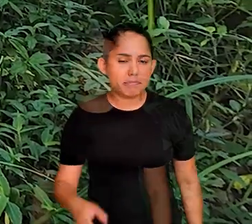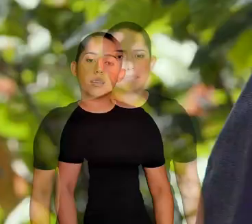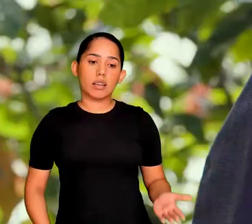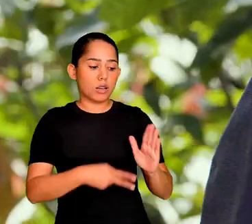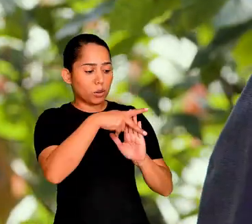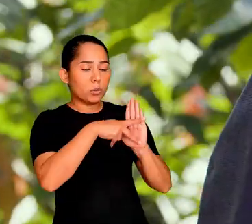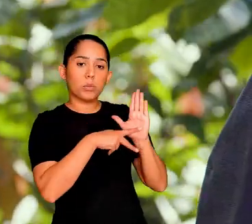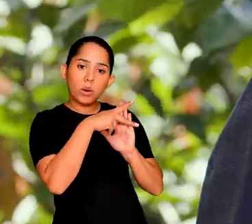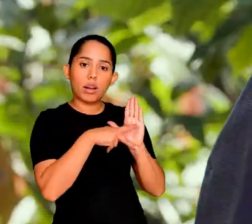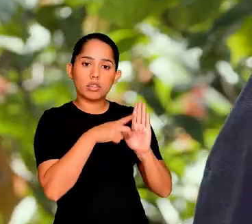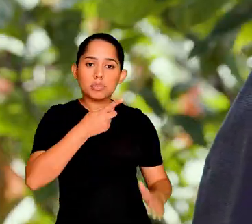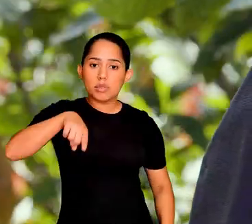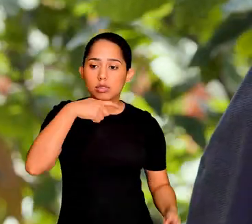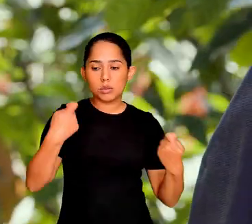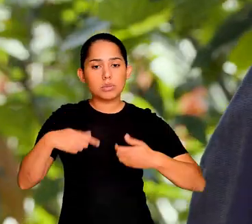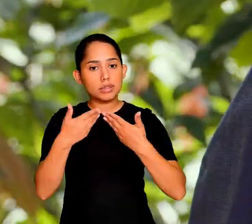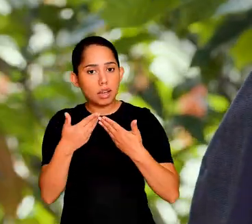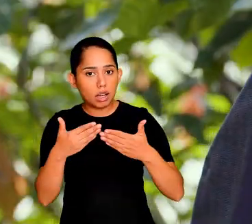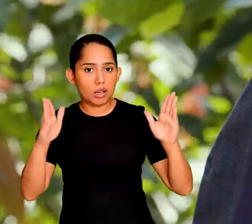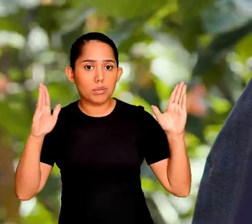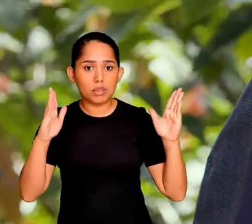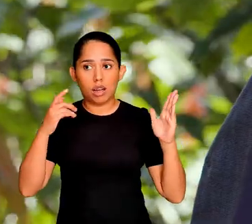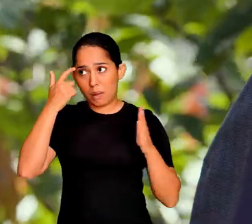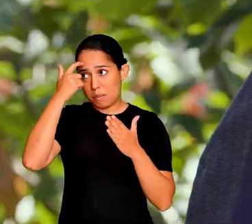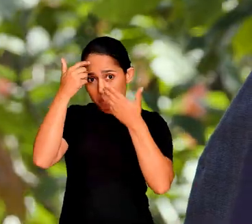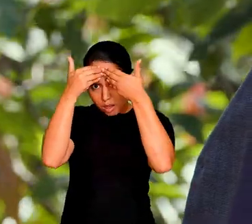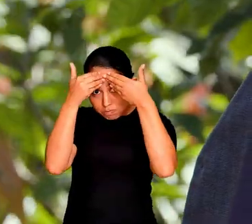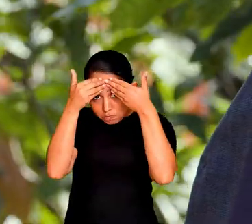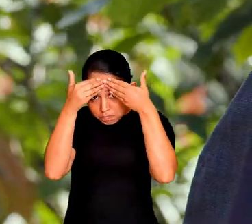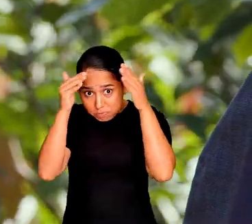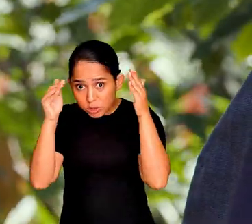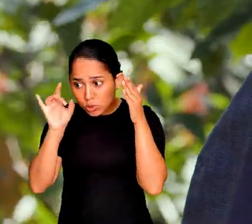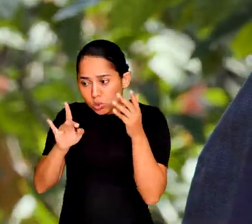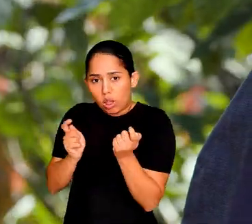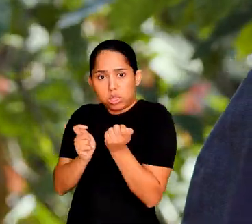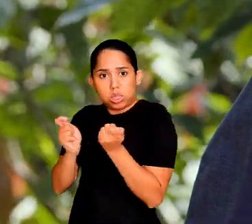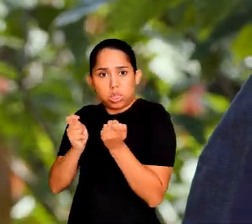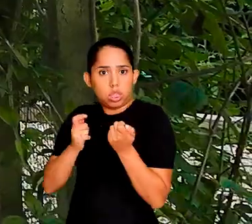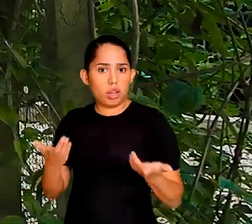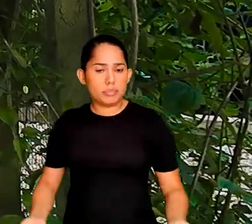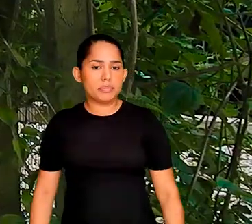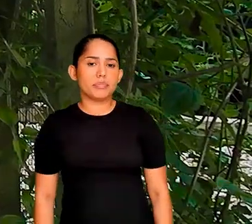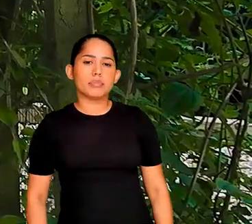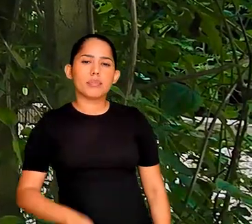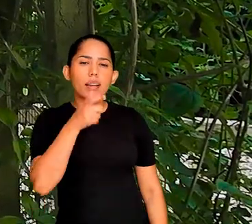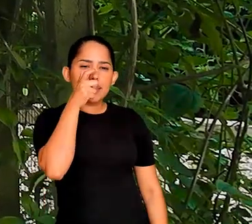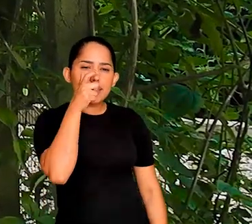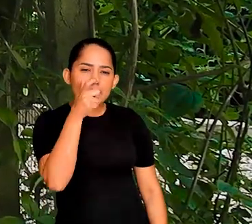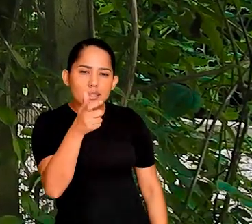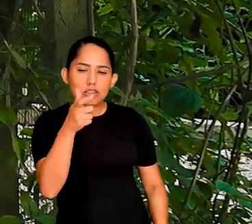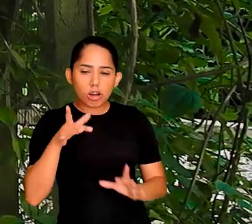né? Projetos que a gente precisa ampliar, de sair da mentalidade apenas economicista. It's interesting